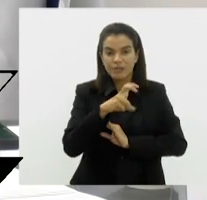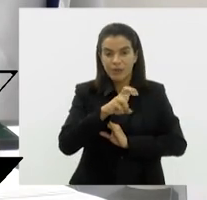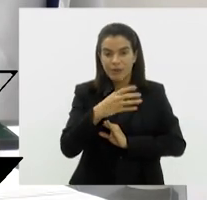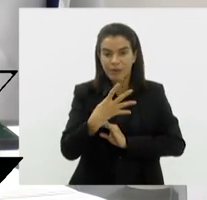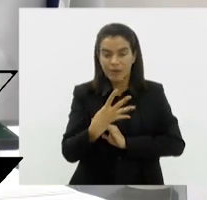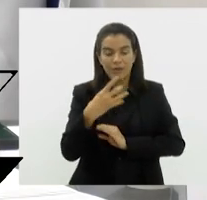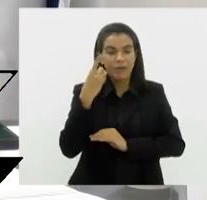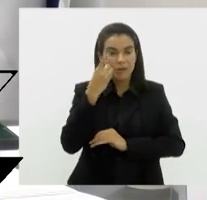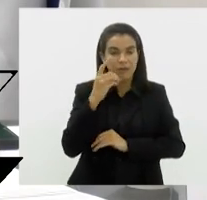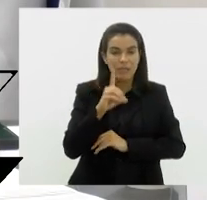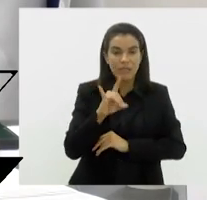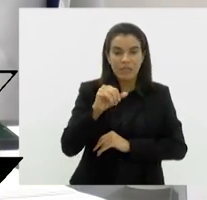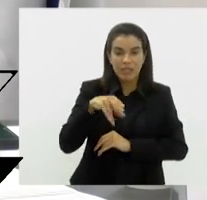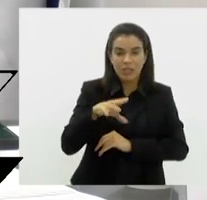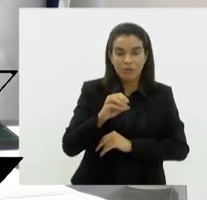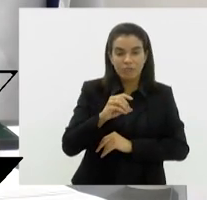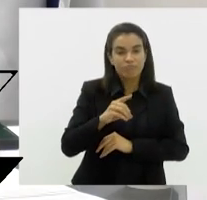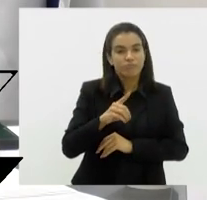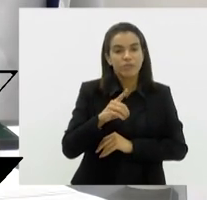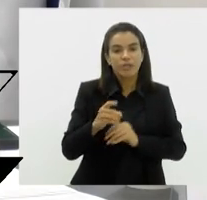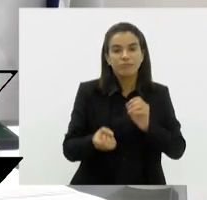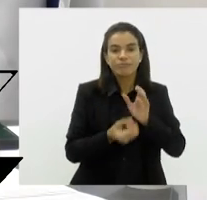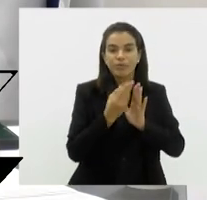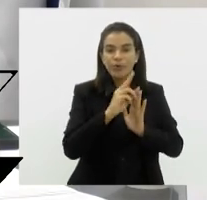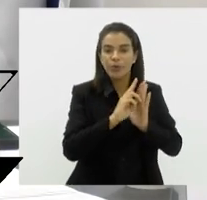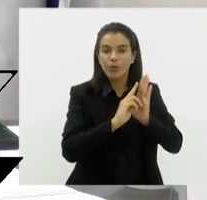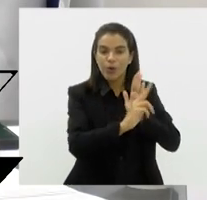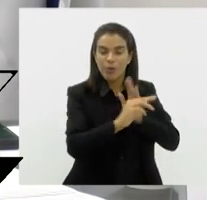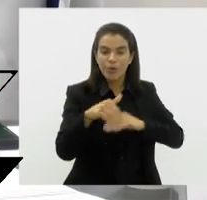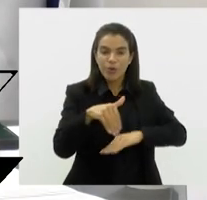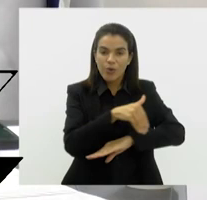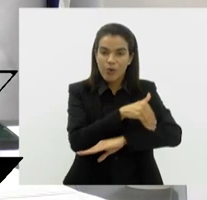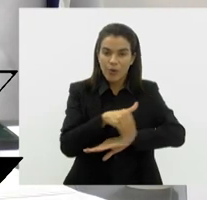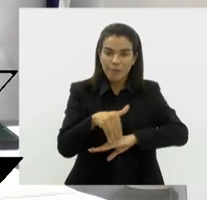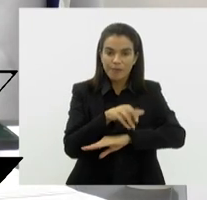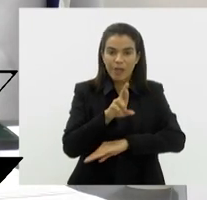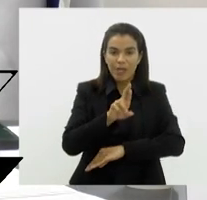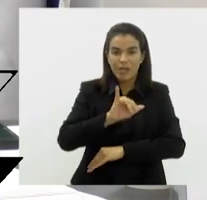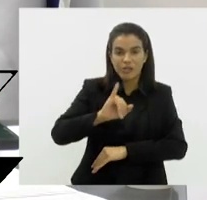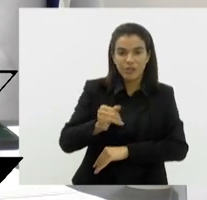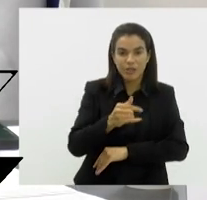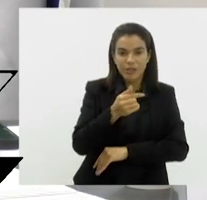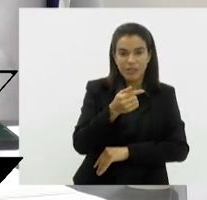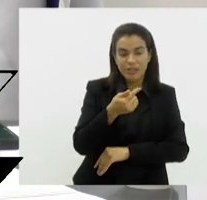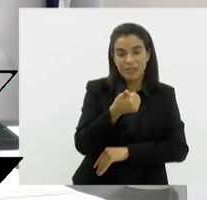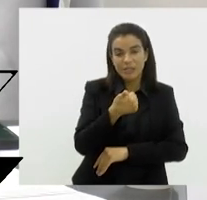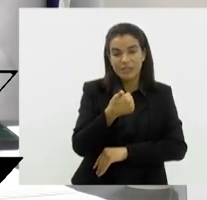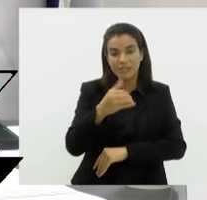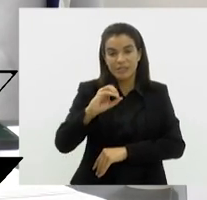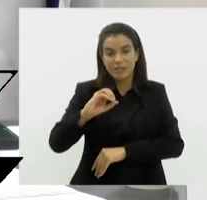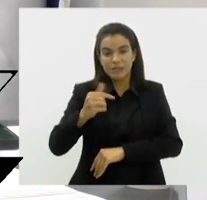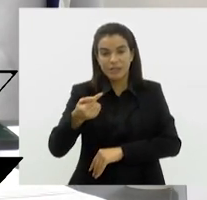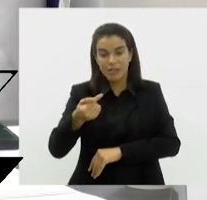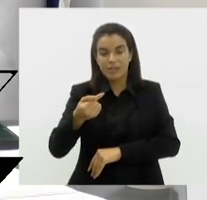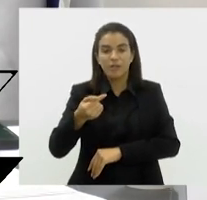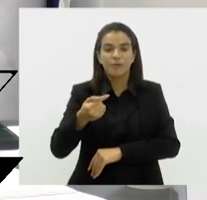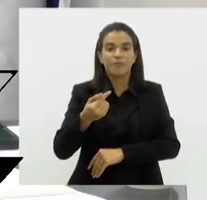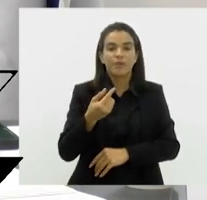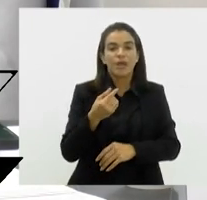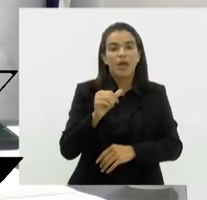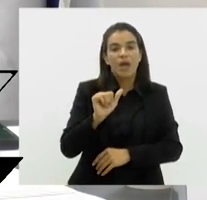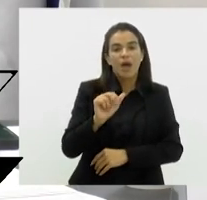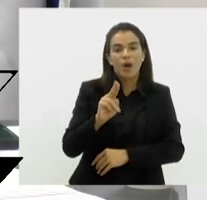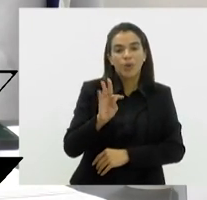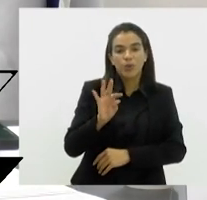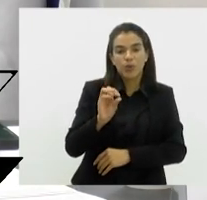autoria do deputado Marcelo Dino, que denomina a Avenida Dom Mauro Morelli, a RJ107, conhecido como Avenida Automóvel Clube.